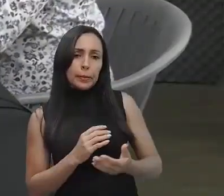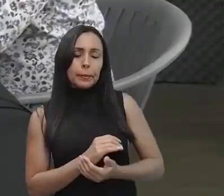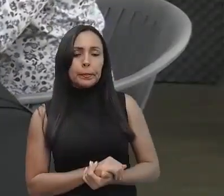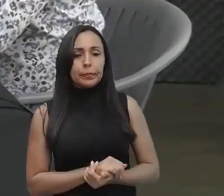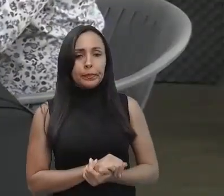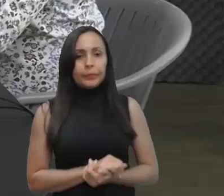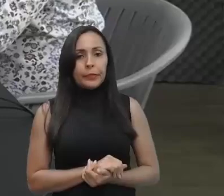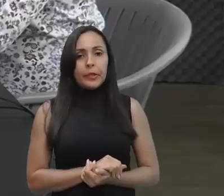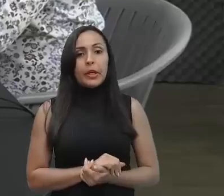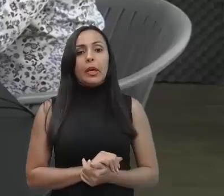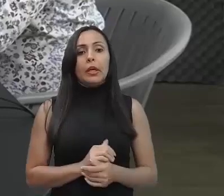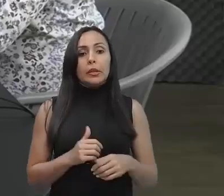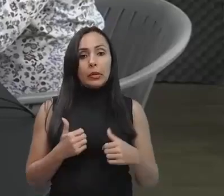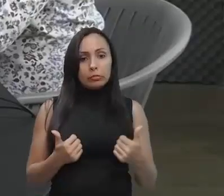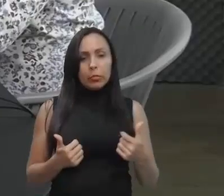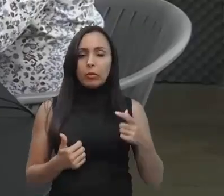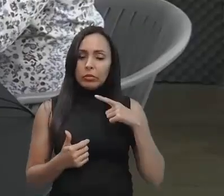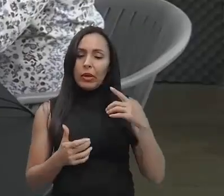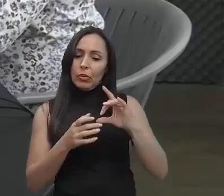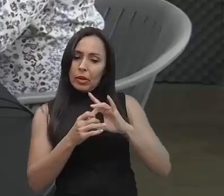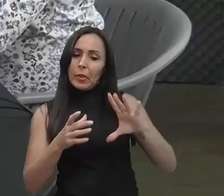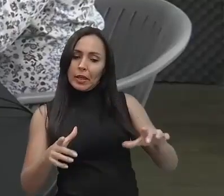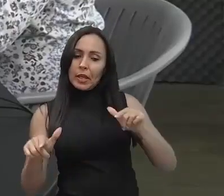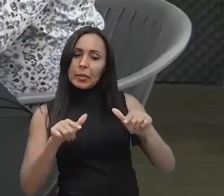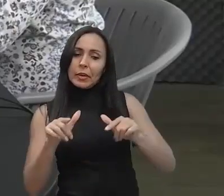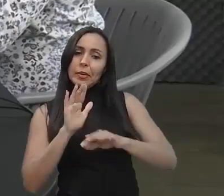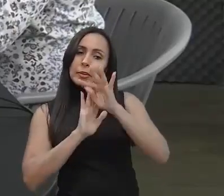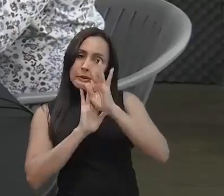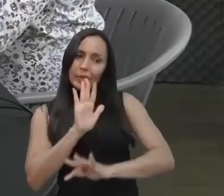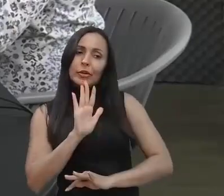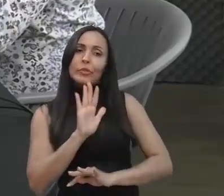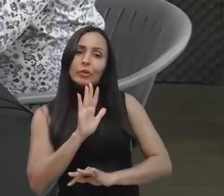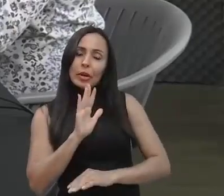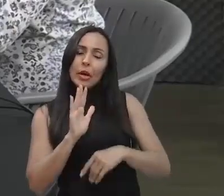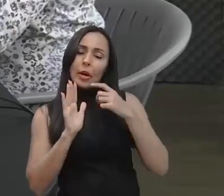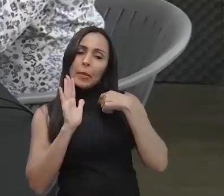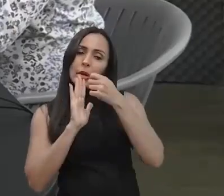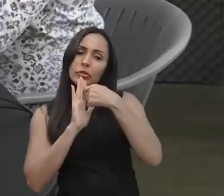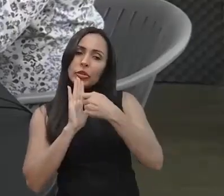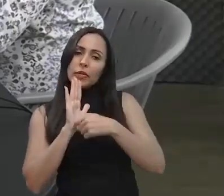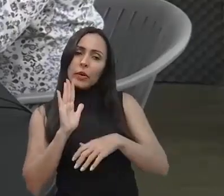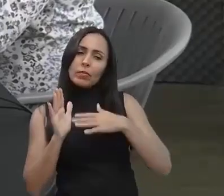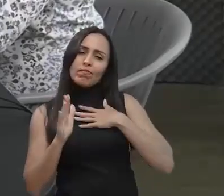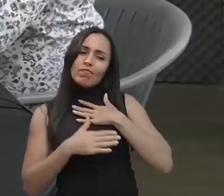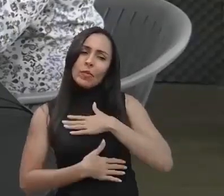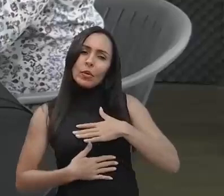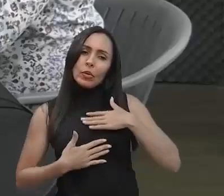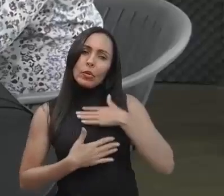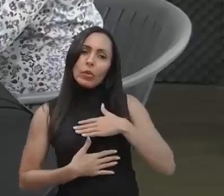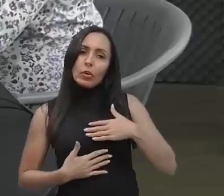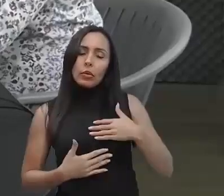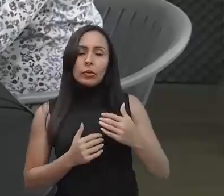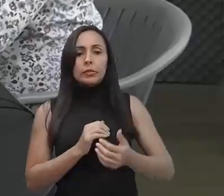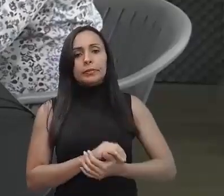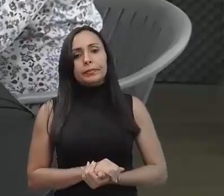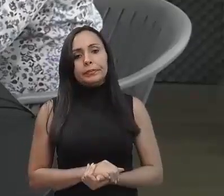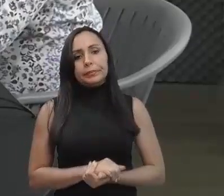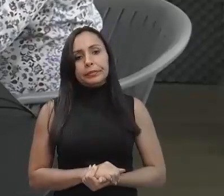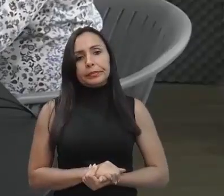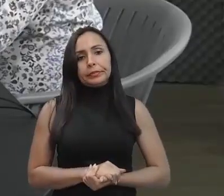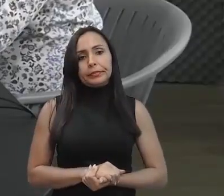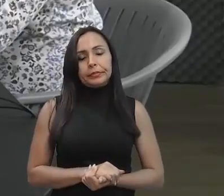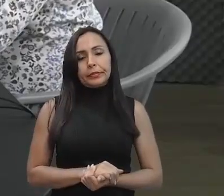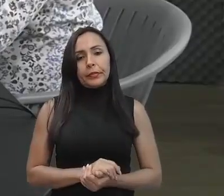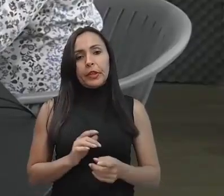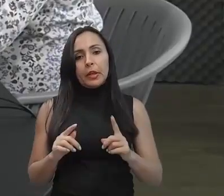massa então tenho liberdade para trabalhar o meu texto sabe para escrever do jeito que eu gosto obviamente que tem pauta que você não vai gostar mas quando eu